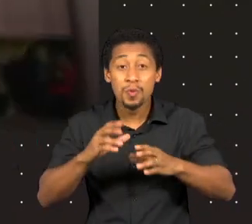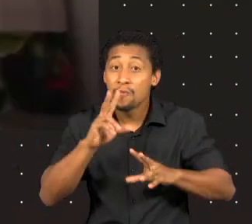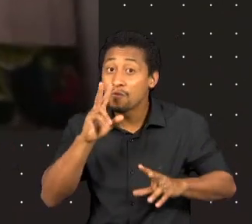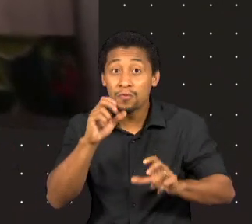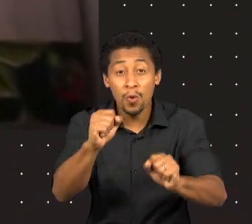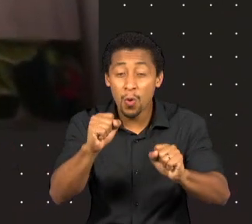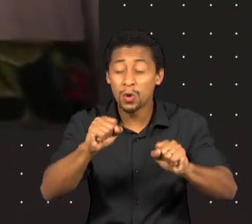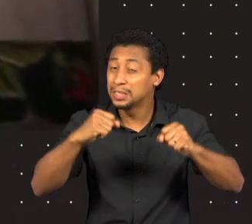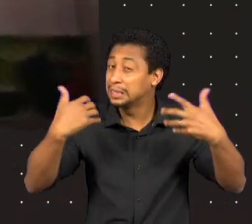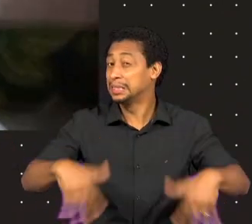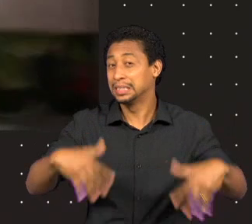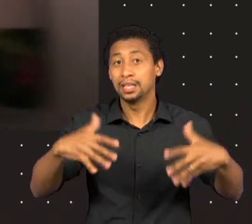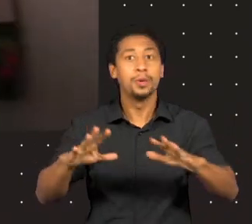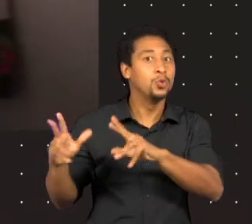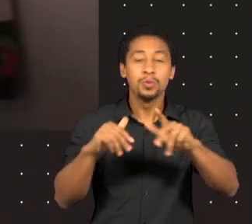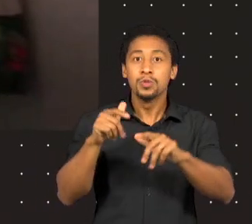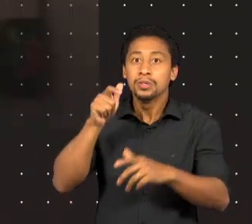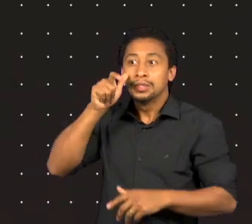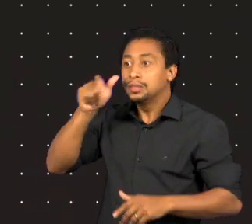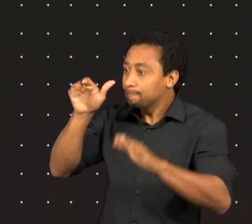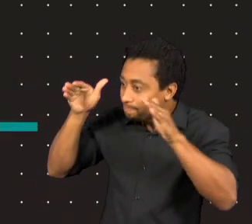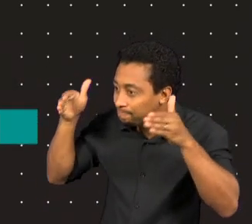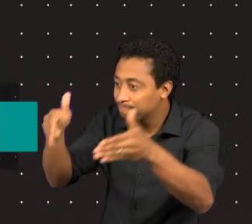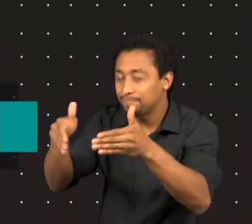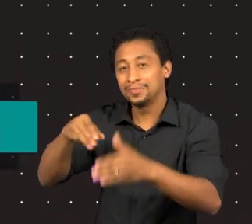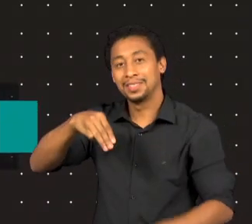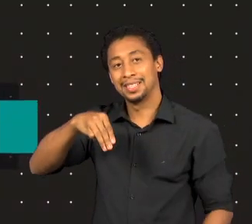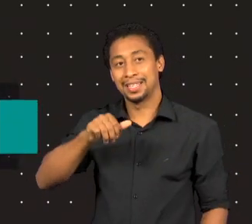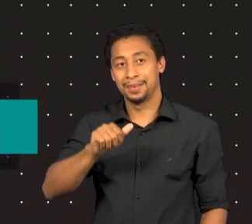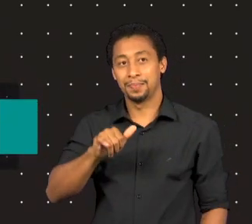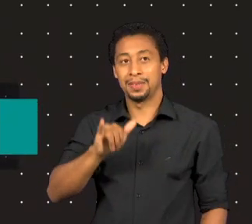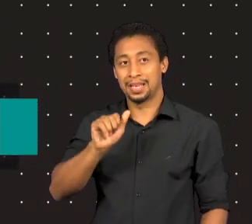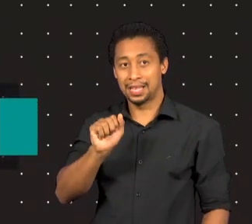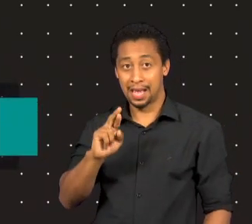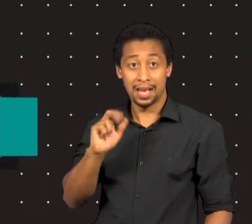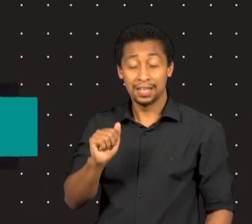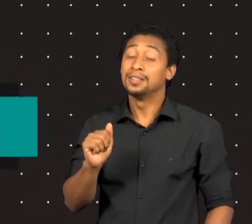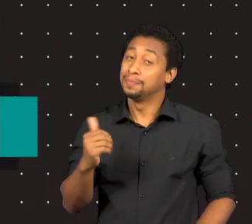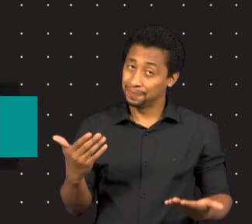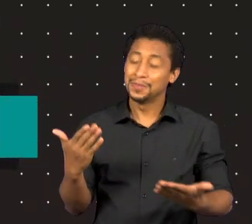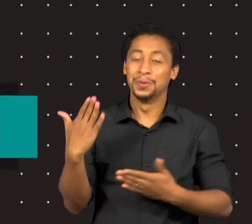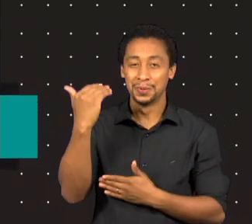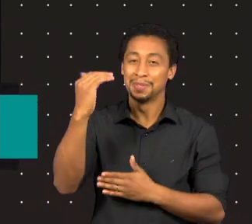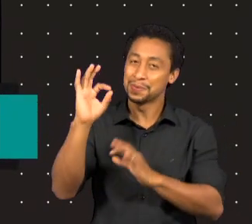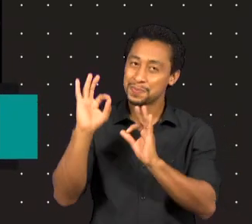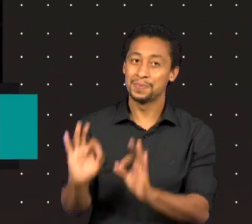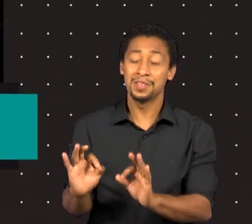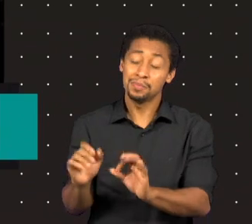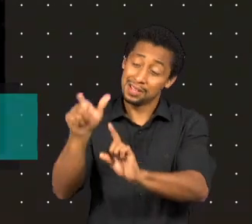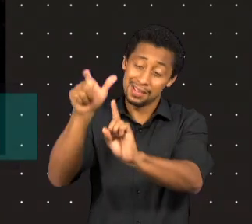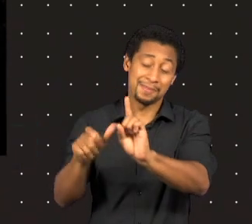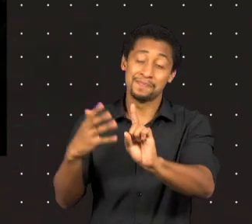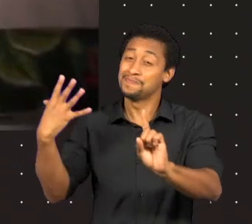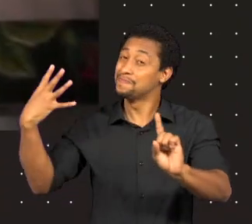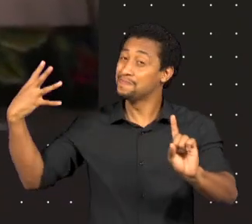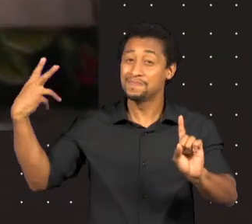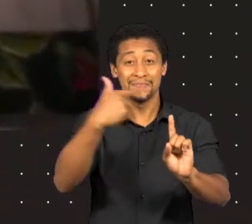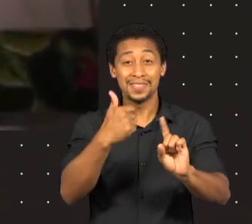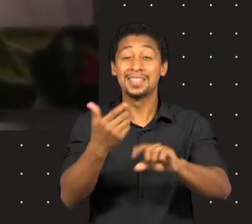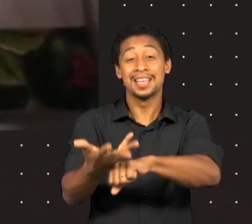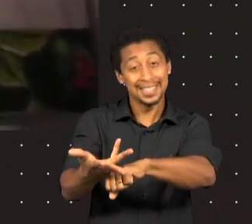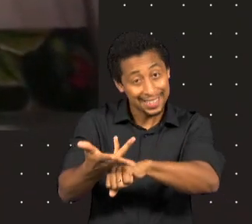queria saber da Maiara. Então, um sucesso muito grande, graças à beleza dela e ao